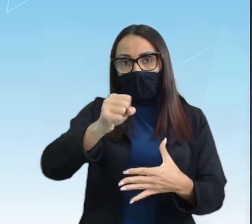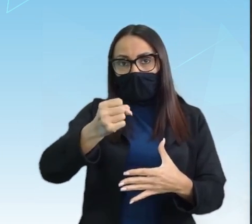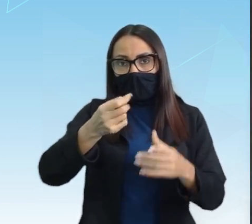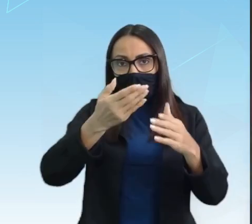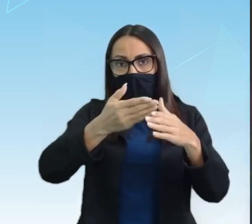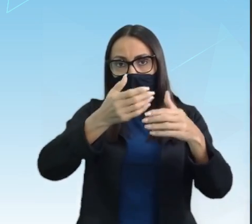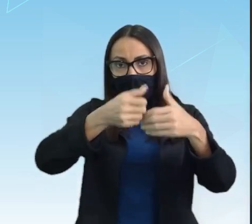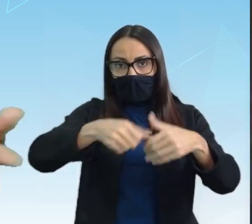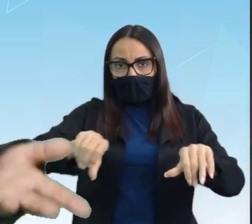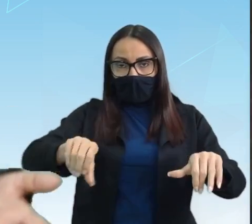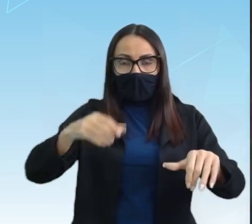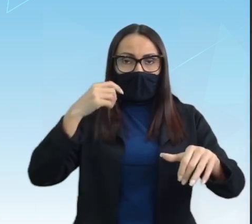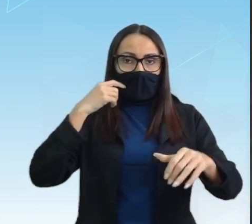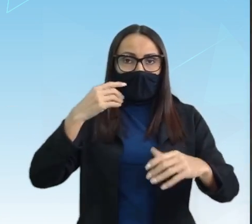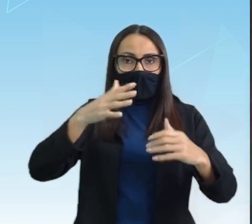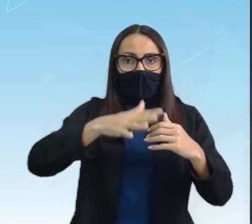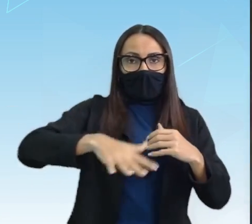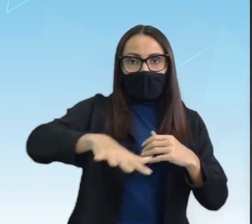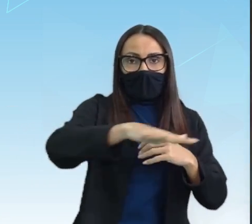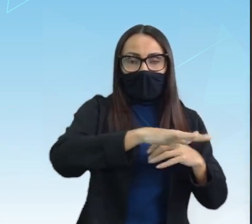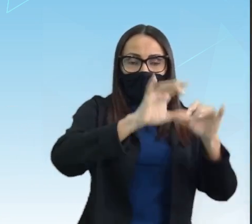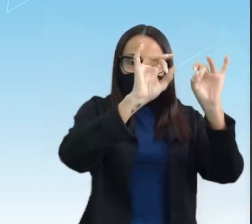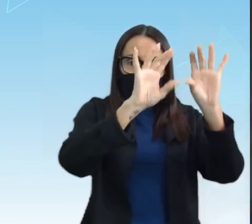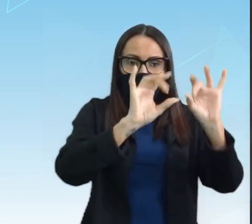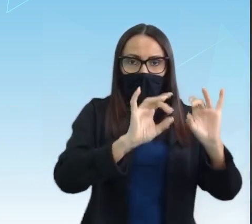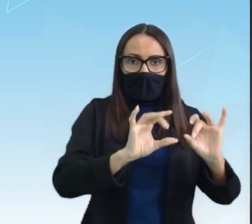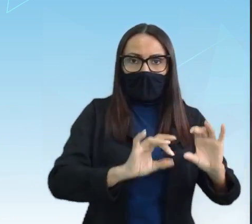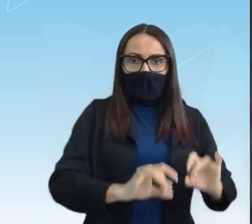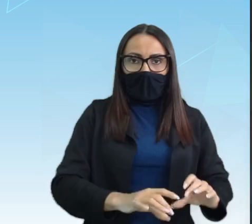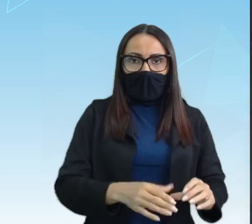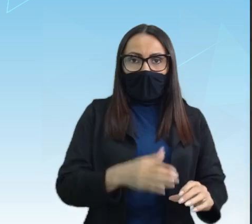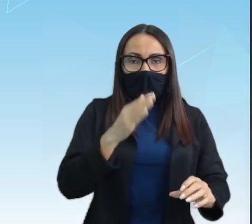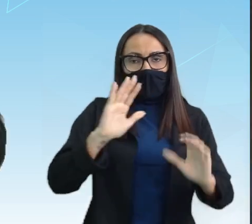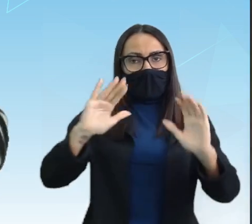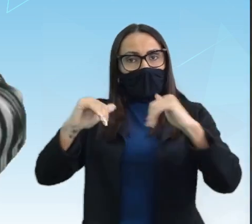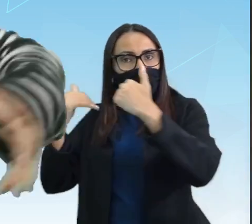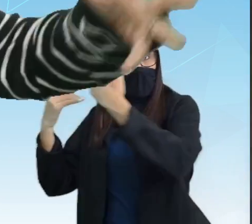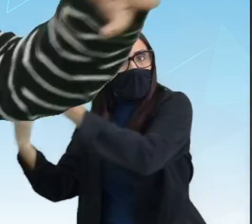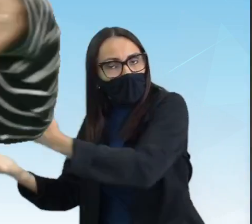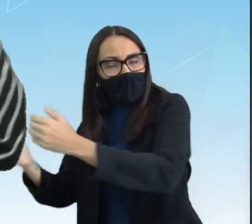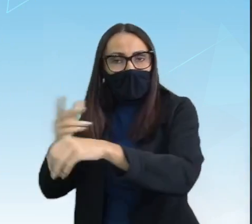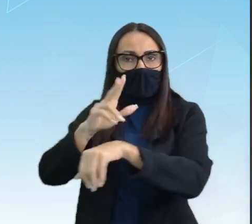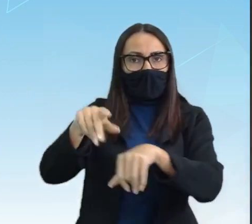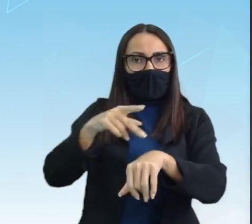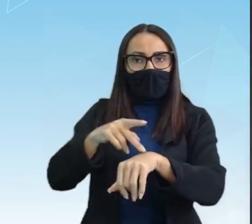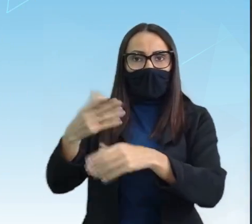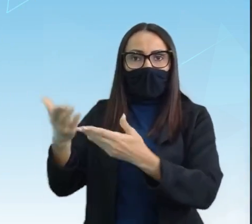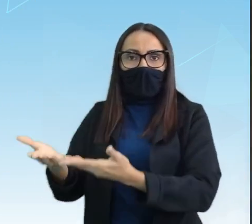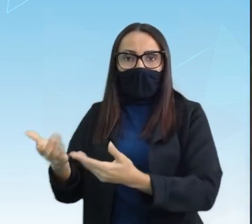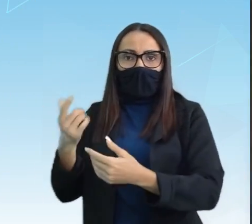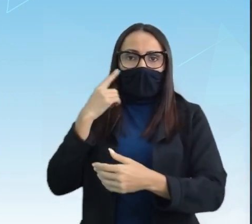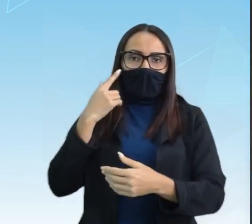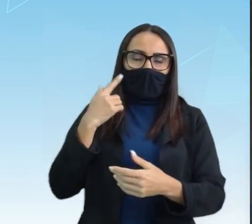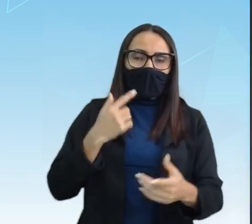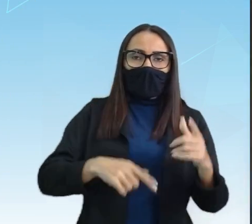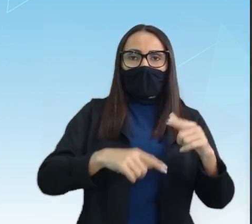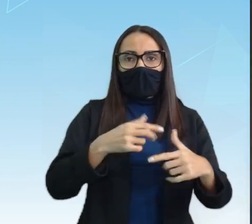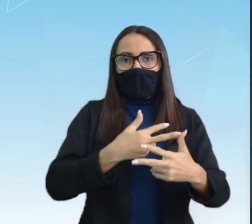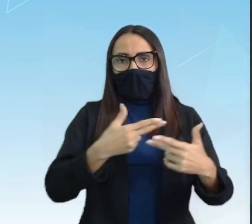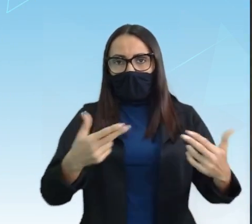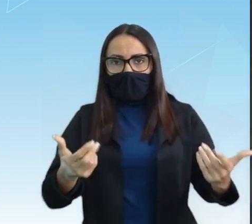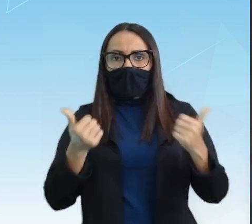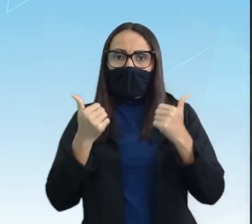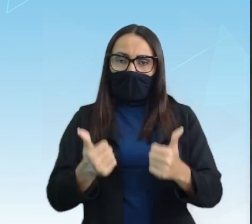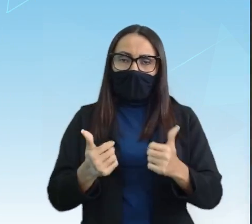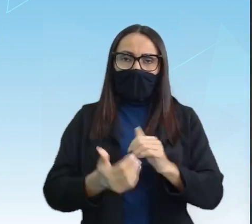para abastecer o mercado interno, especialmente o mercado externo. Tudo isso sem contar as matérias-primas, né, meus cotoco